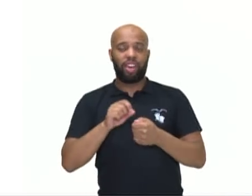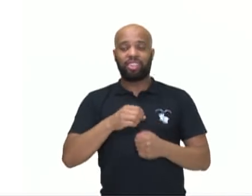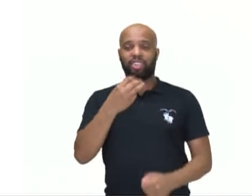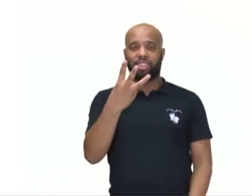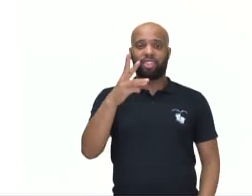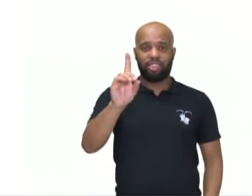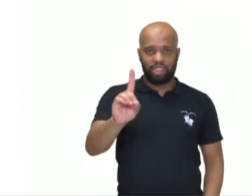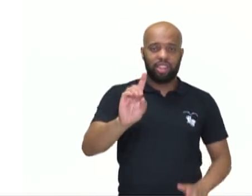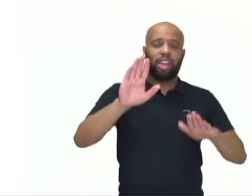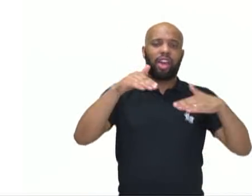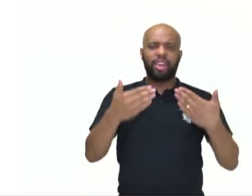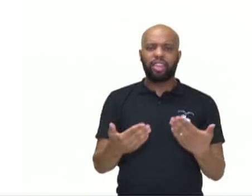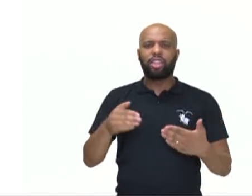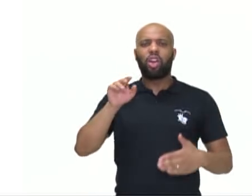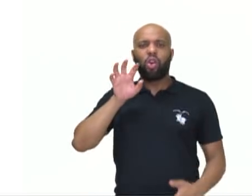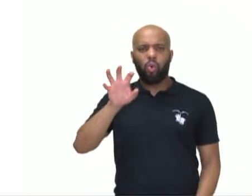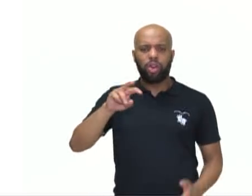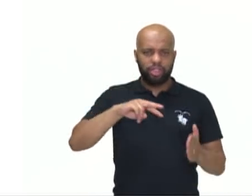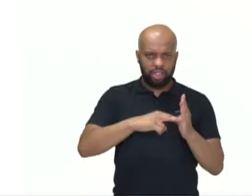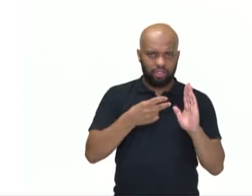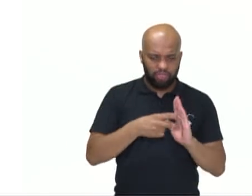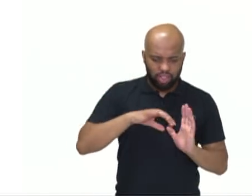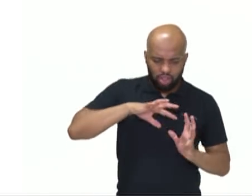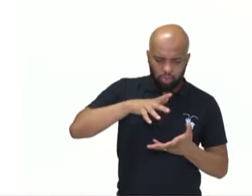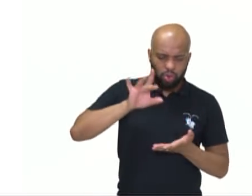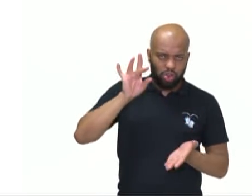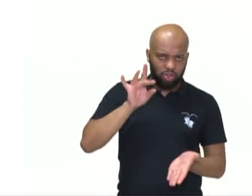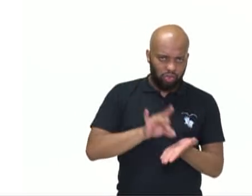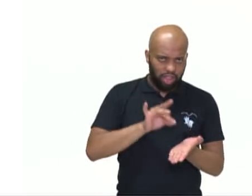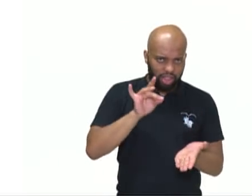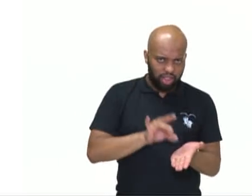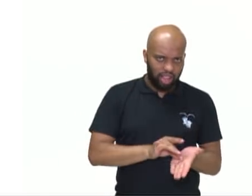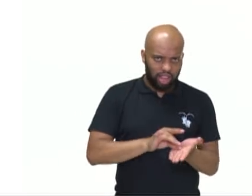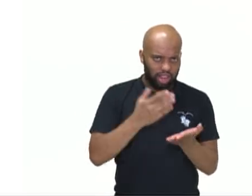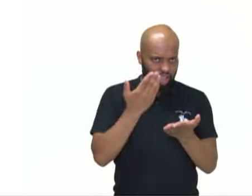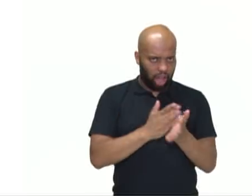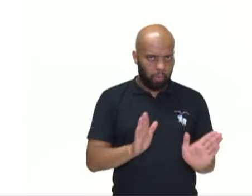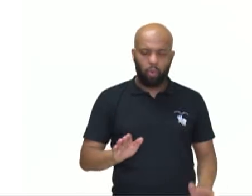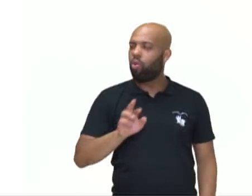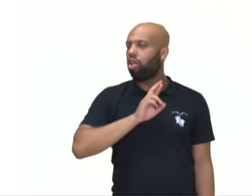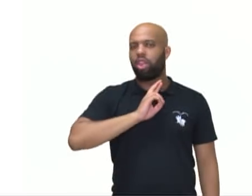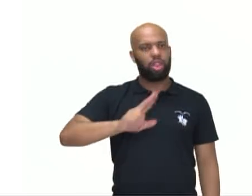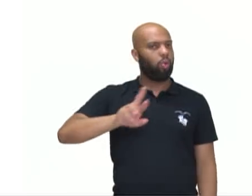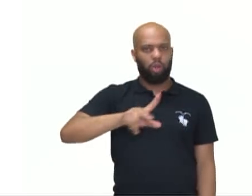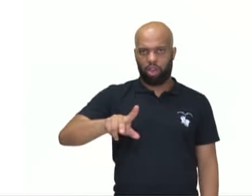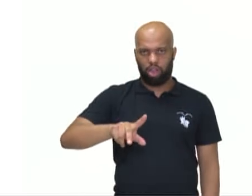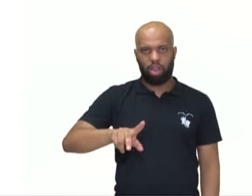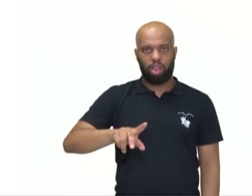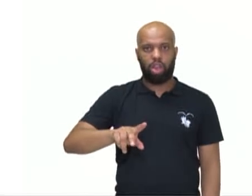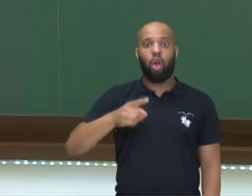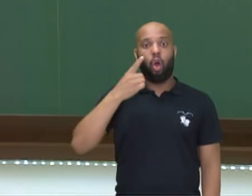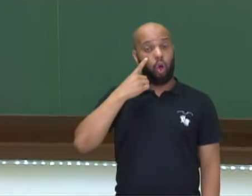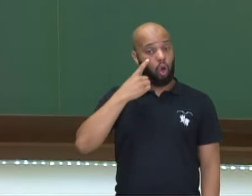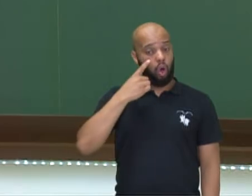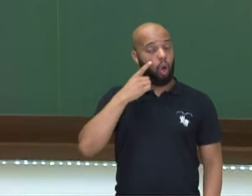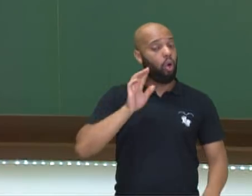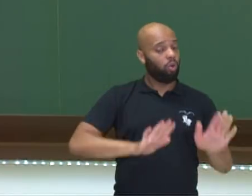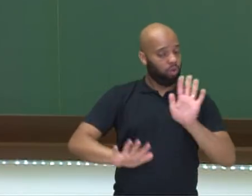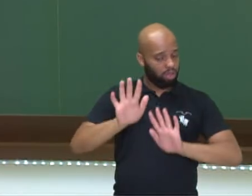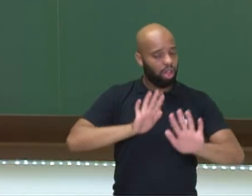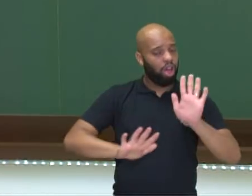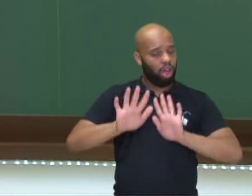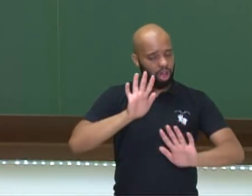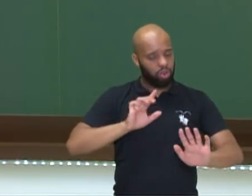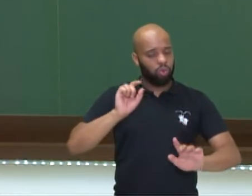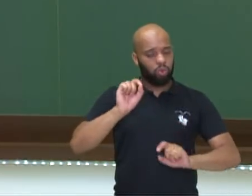3D, isso não quer dizer que o mundo real deixou de existir, né? Cuidado com as coisas ao seu